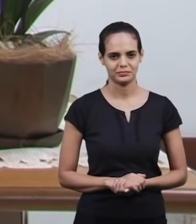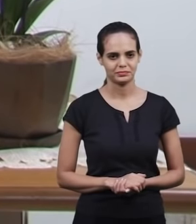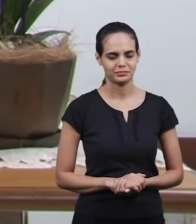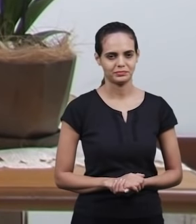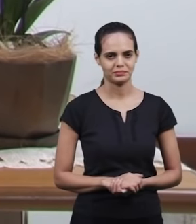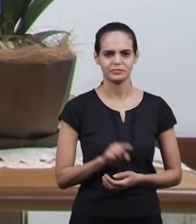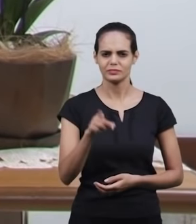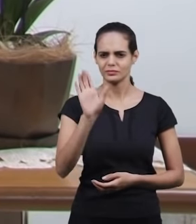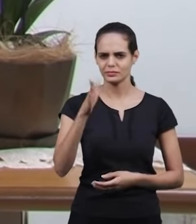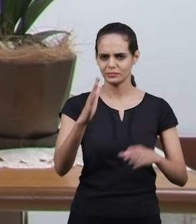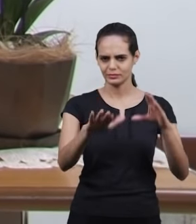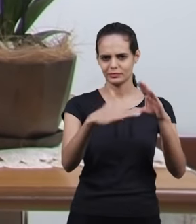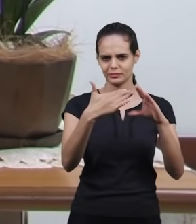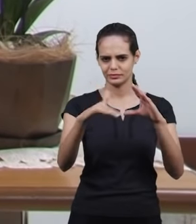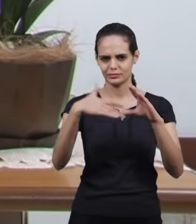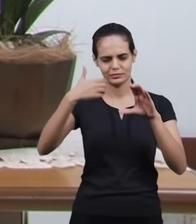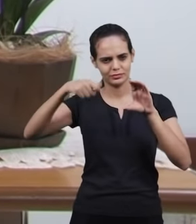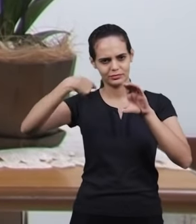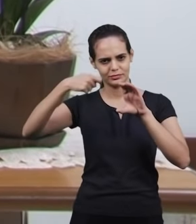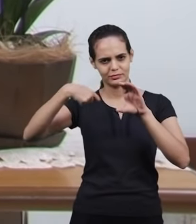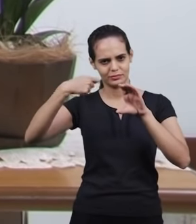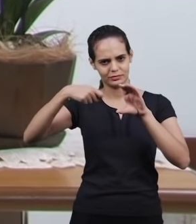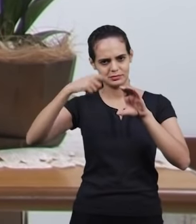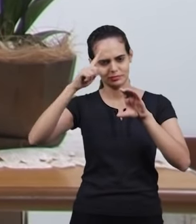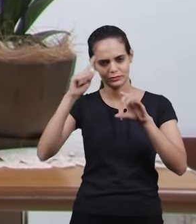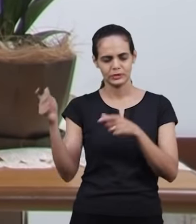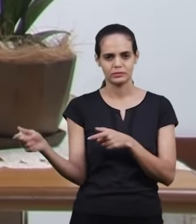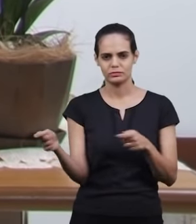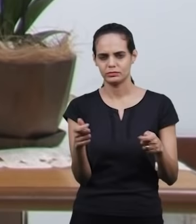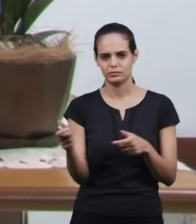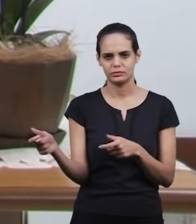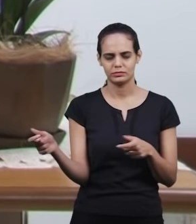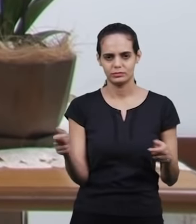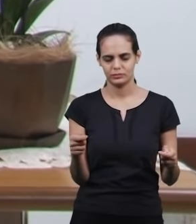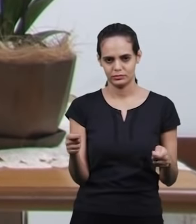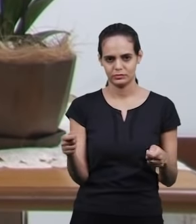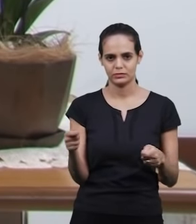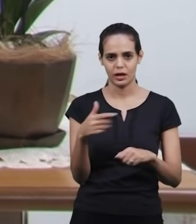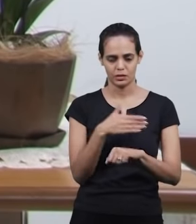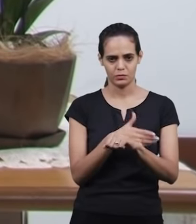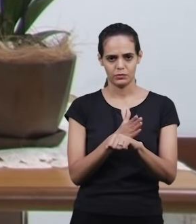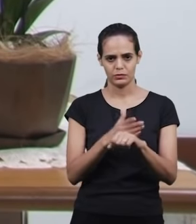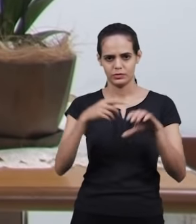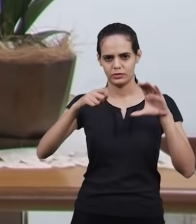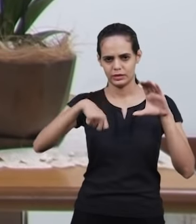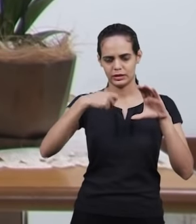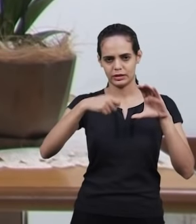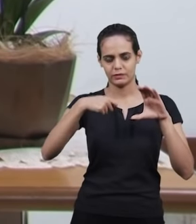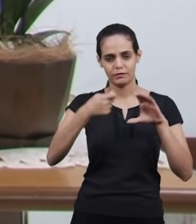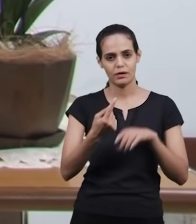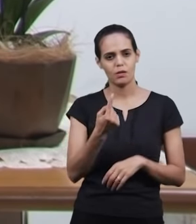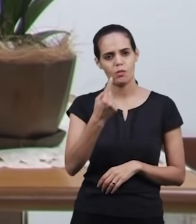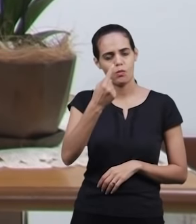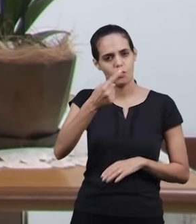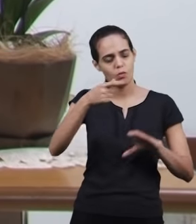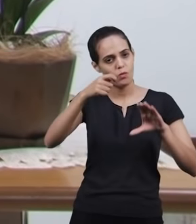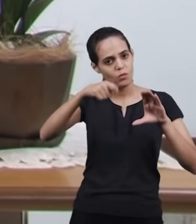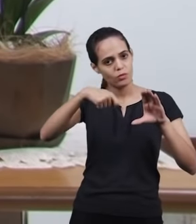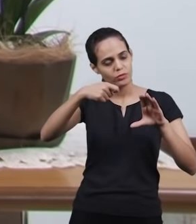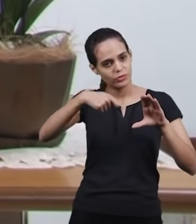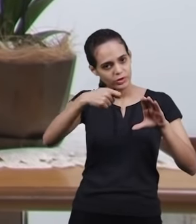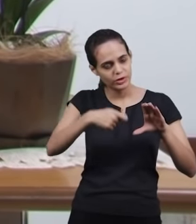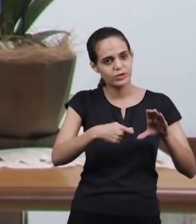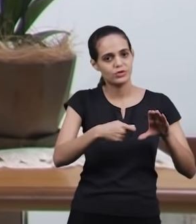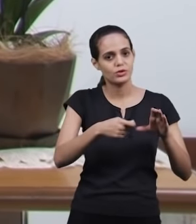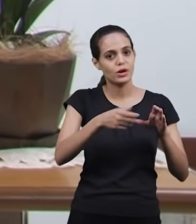contato@radiomanaim.com.br. E você que tem enviado os seus vídeos regularmente, o que nós pedimos é, quando você for gravar um vídeo, grave um vídeo